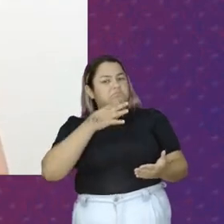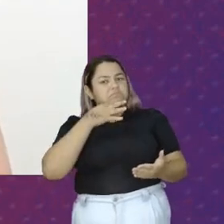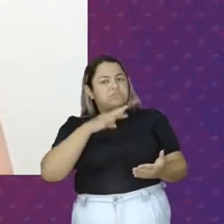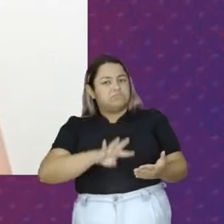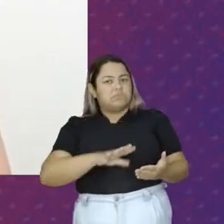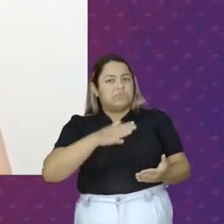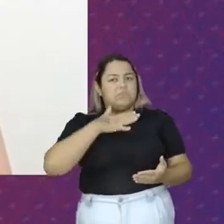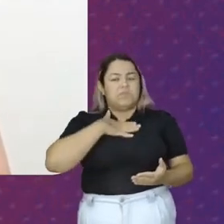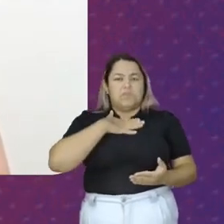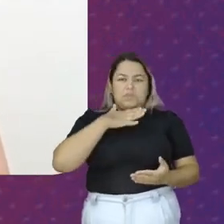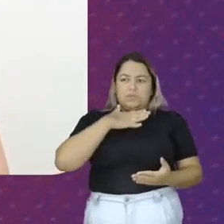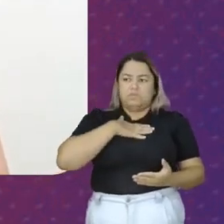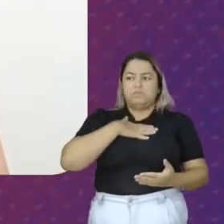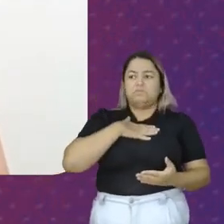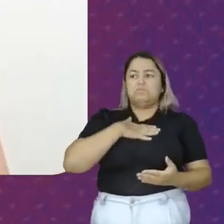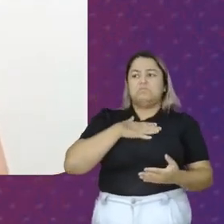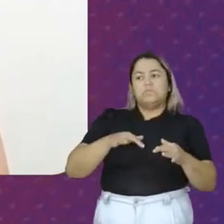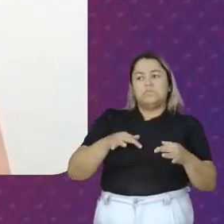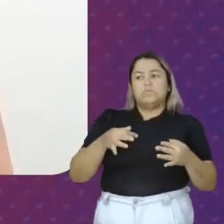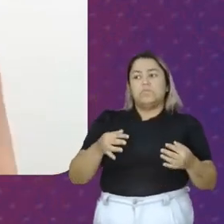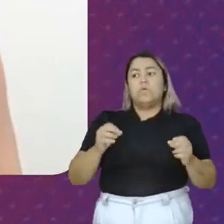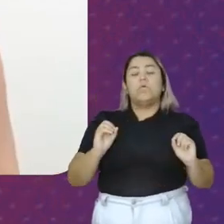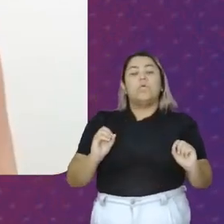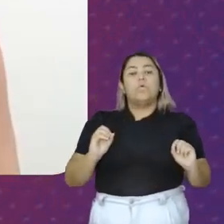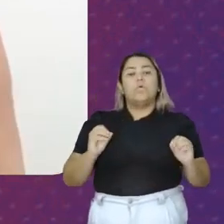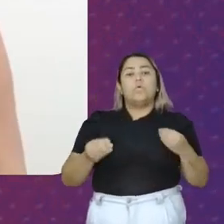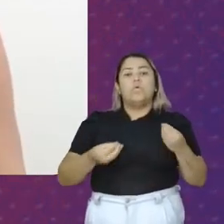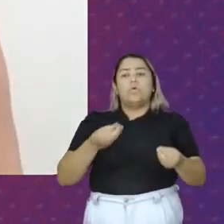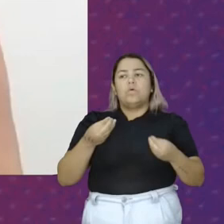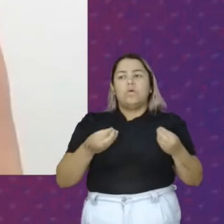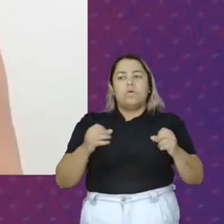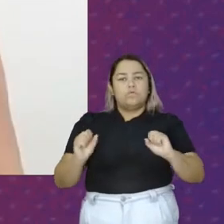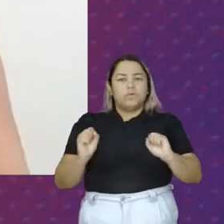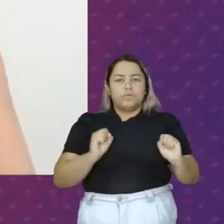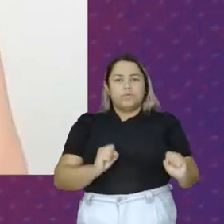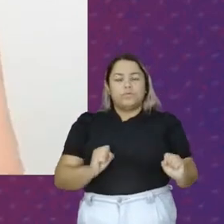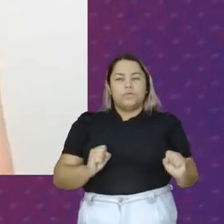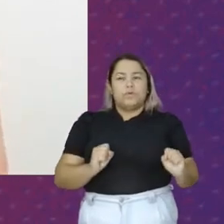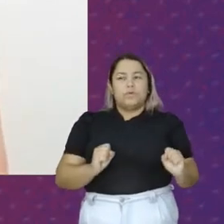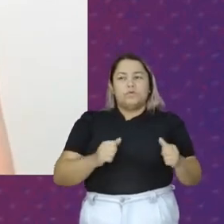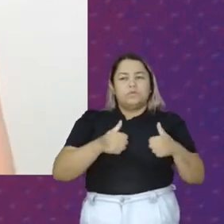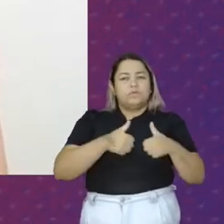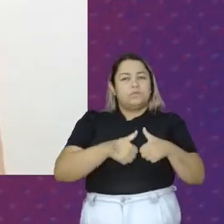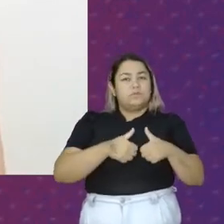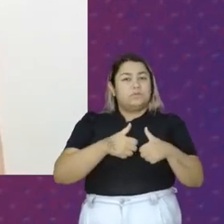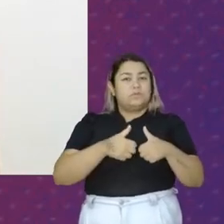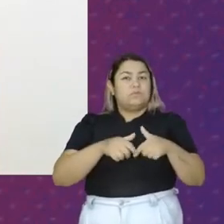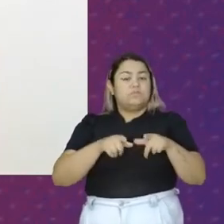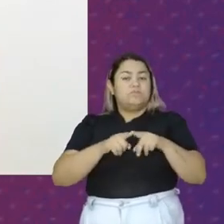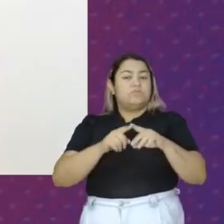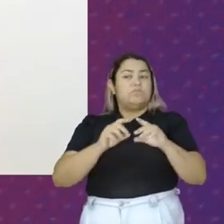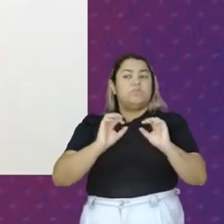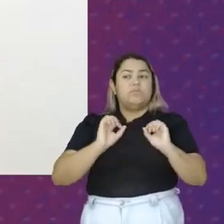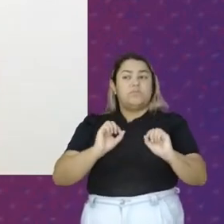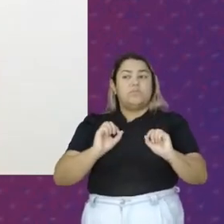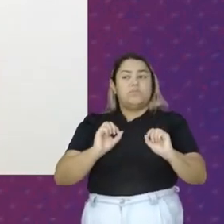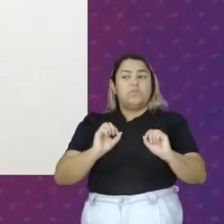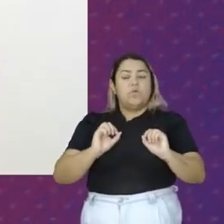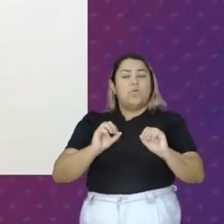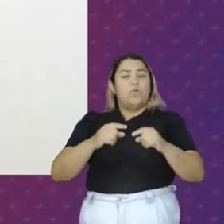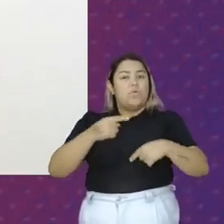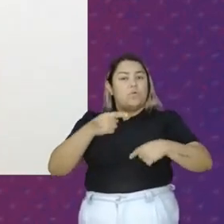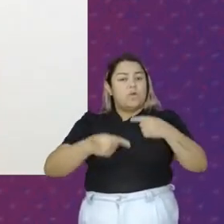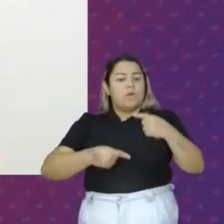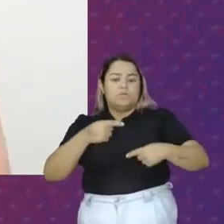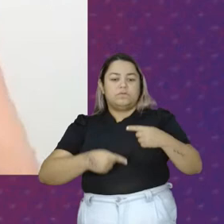na minha singularidade, como é que eu posso estabelecer um diálogo que envolve